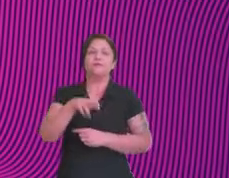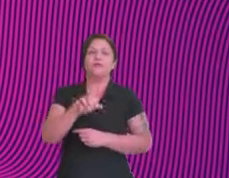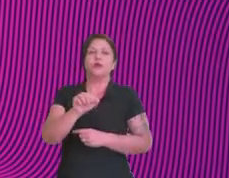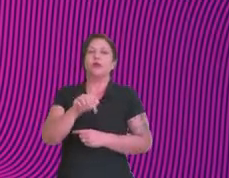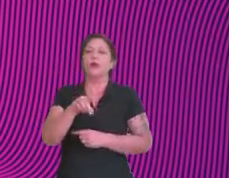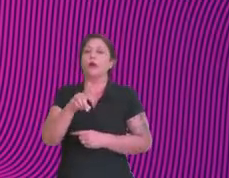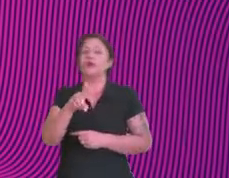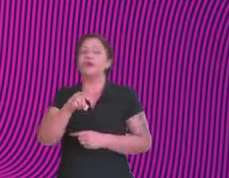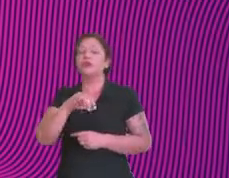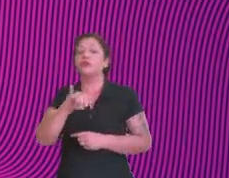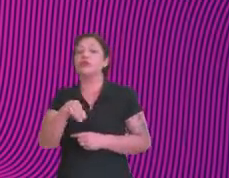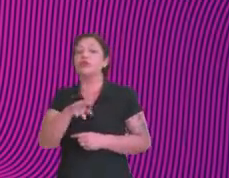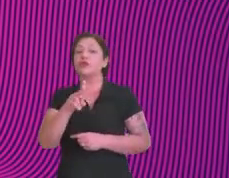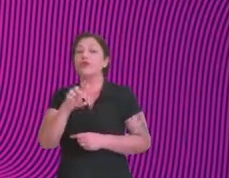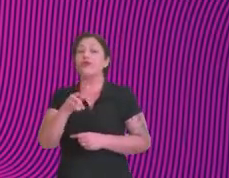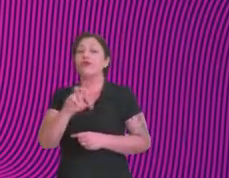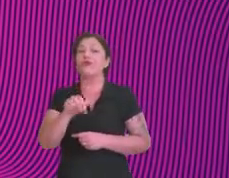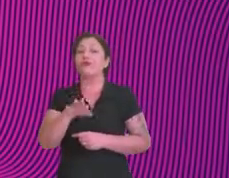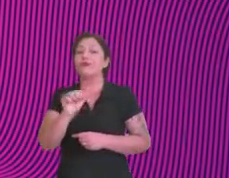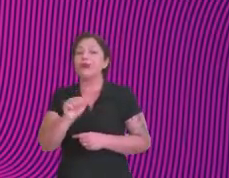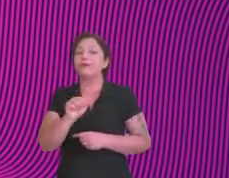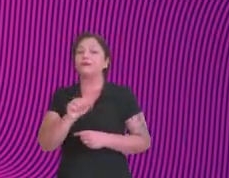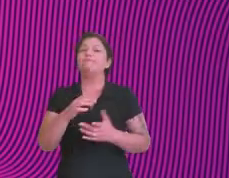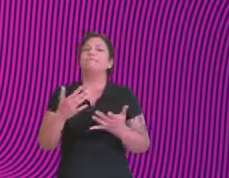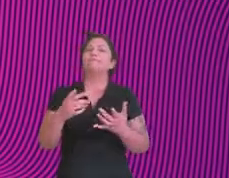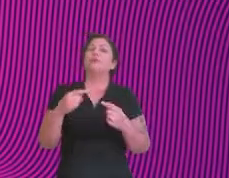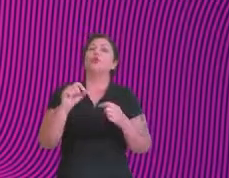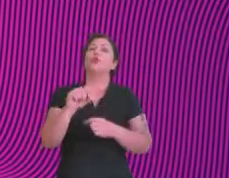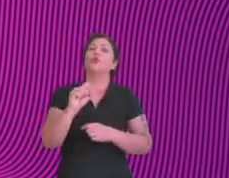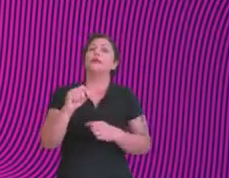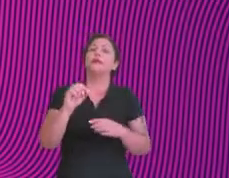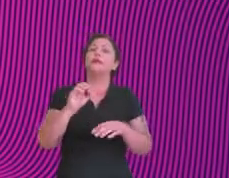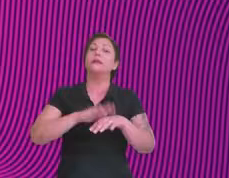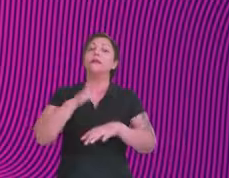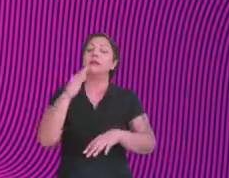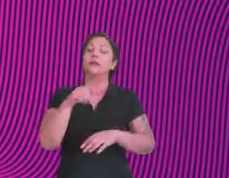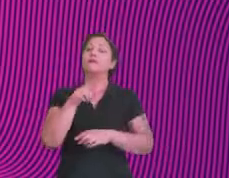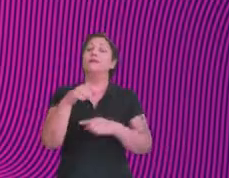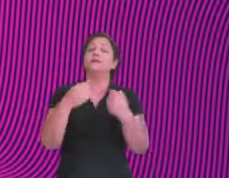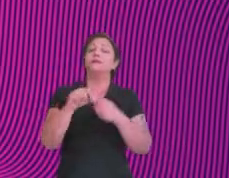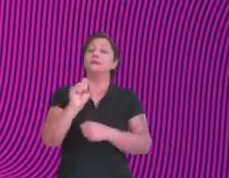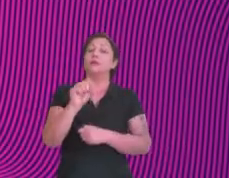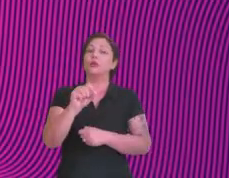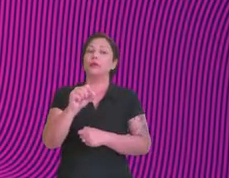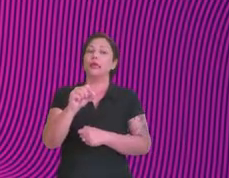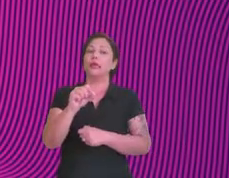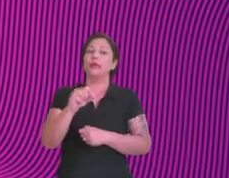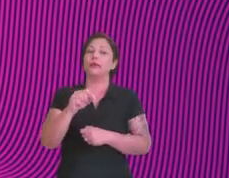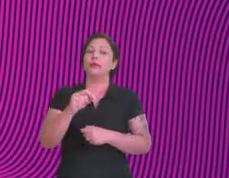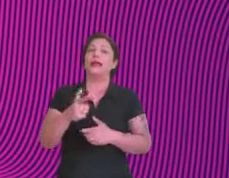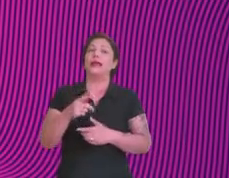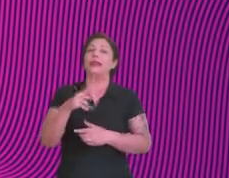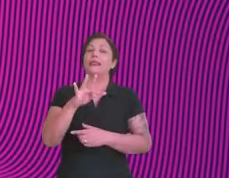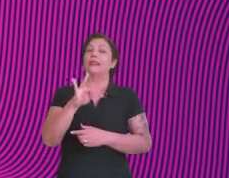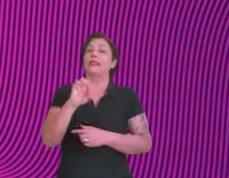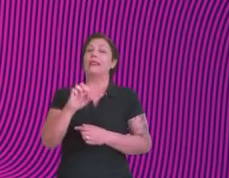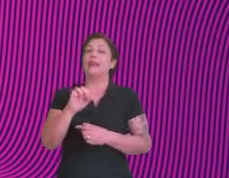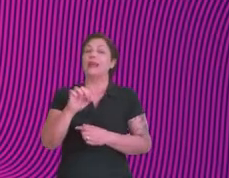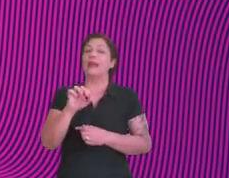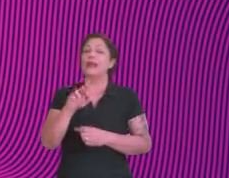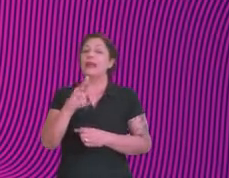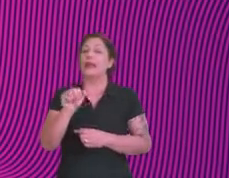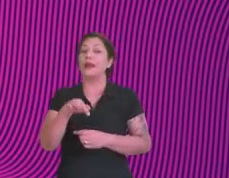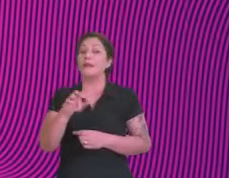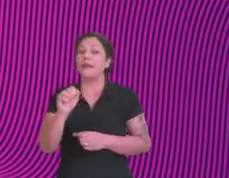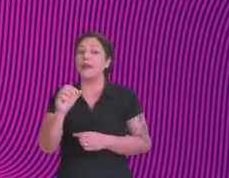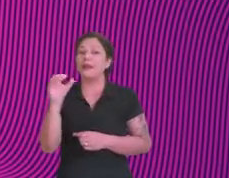beneficiar da hipertermoquimioterapia com cisplatina, na dose de 100 mg por metro quadrado durante 90 minutos. Então é isso,